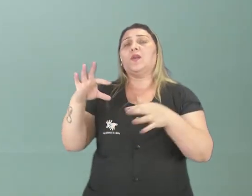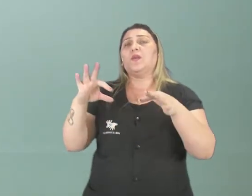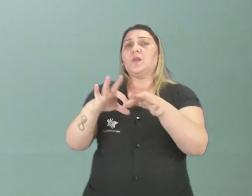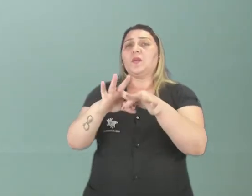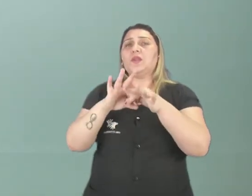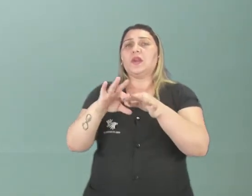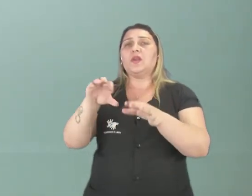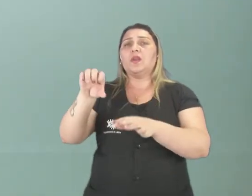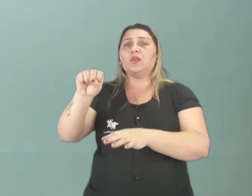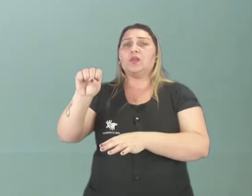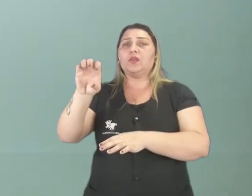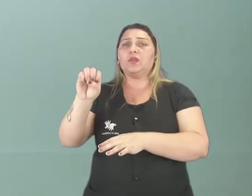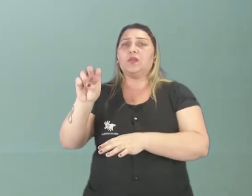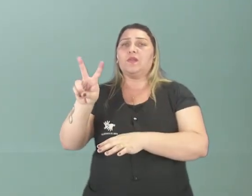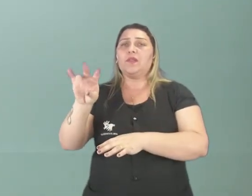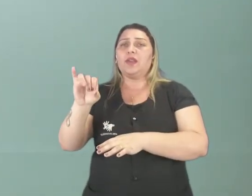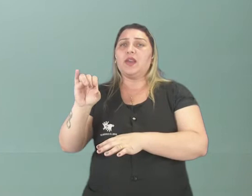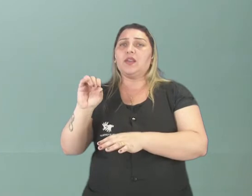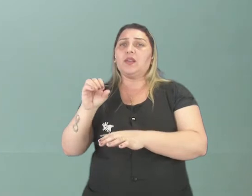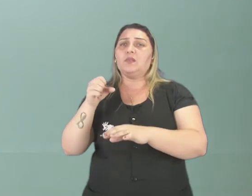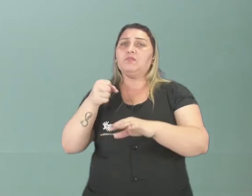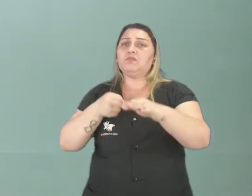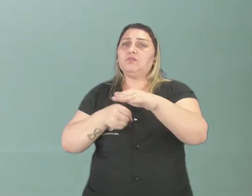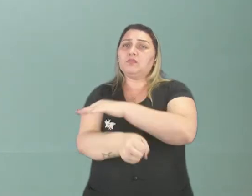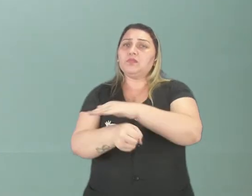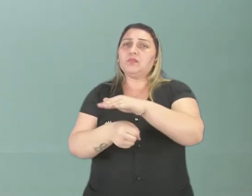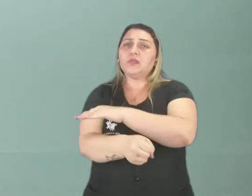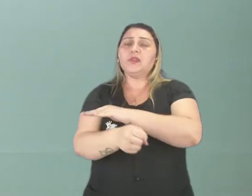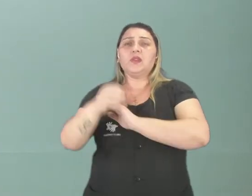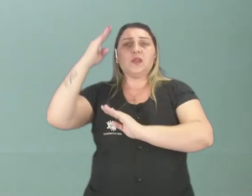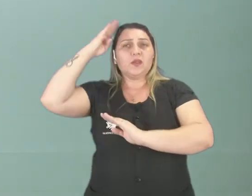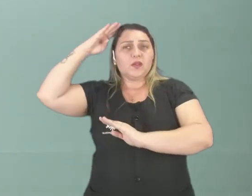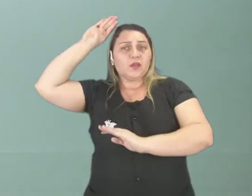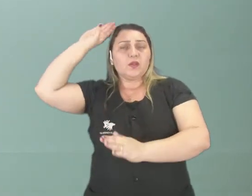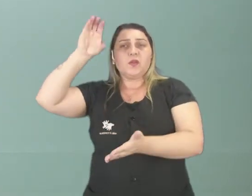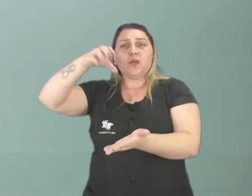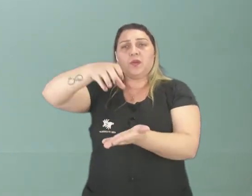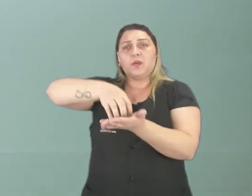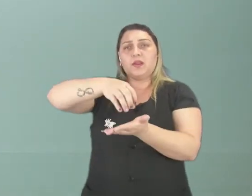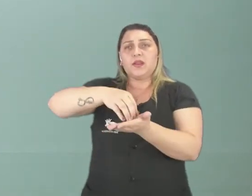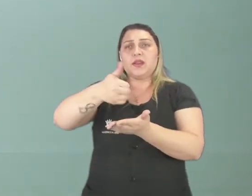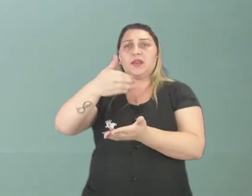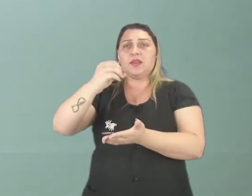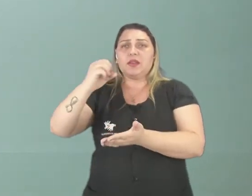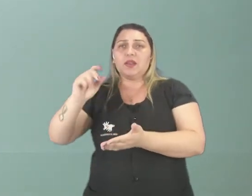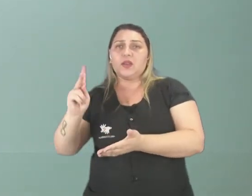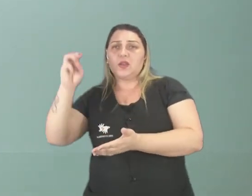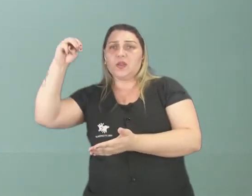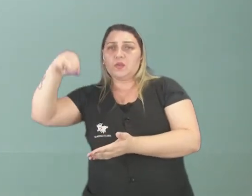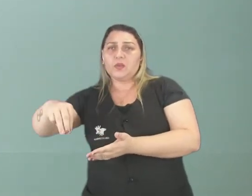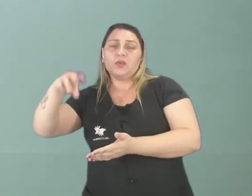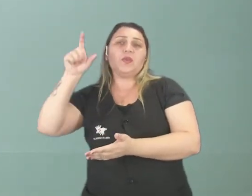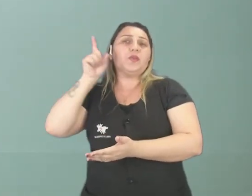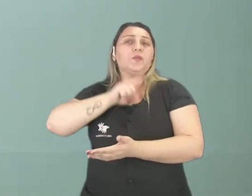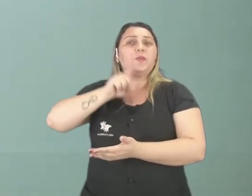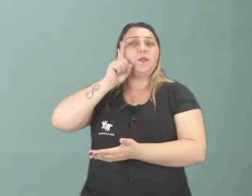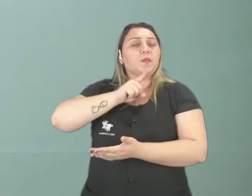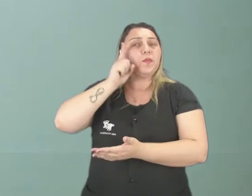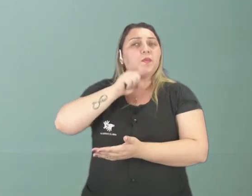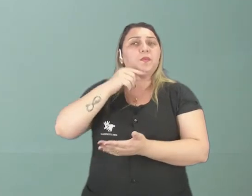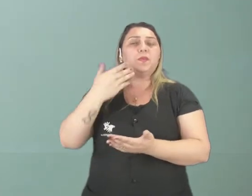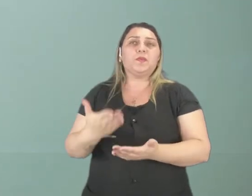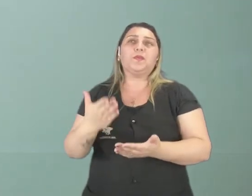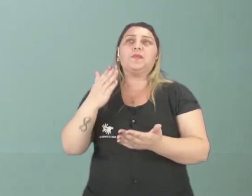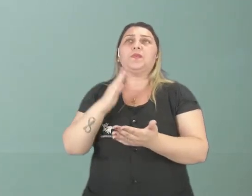ela começa a instalar mísseis em Cuba, uma ilha que fica a aproximadamente pouco mais de 100 quilômetros dos Estados Unidos, né? Então,